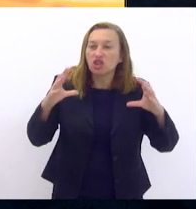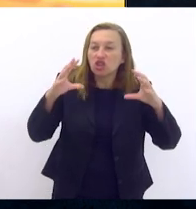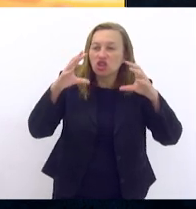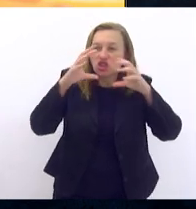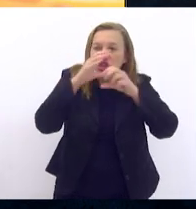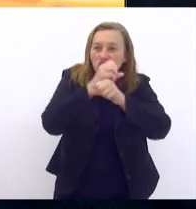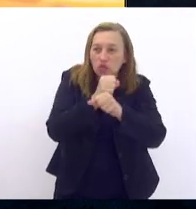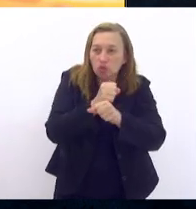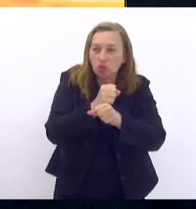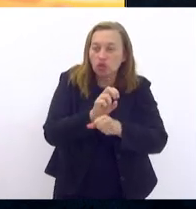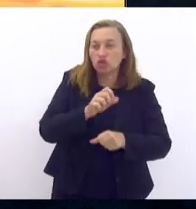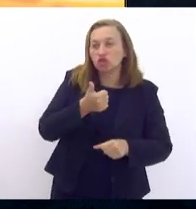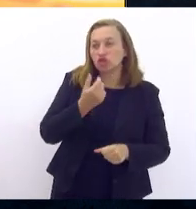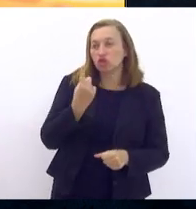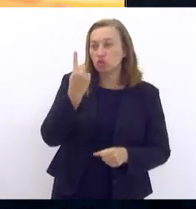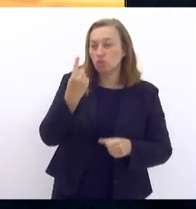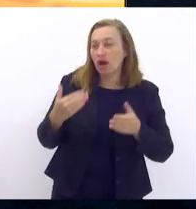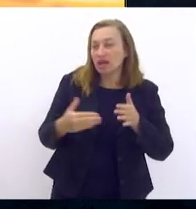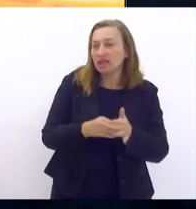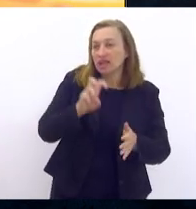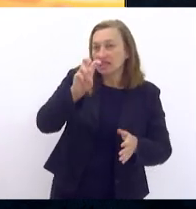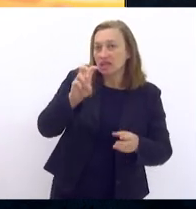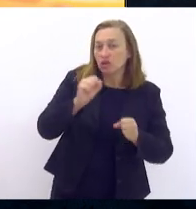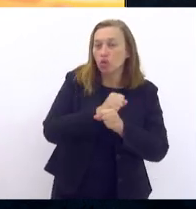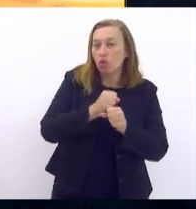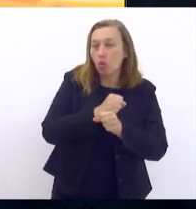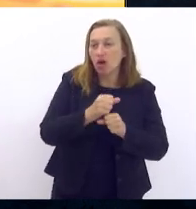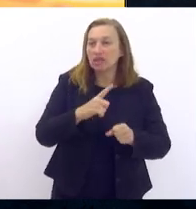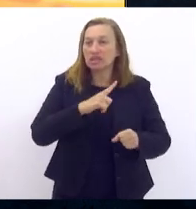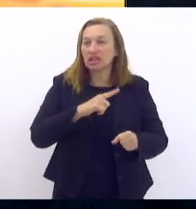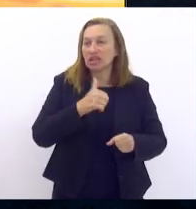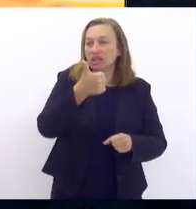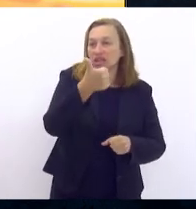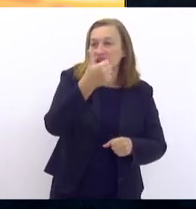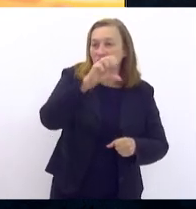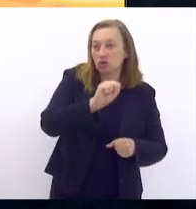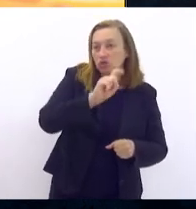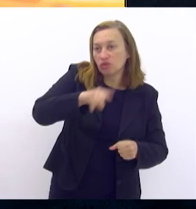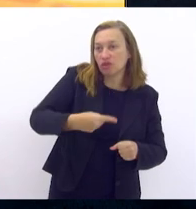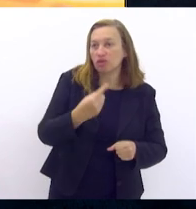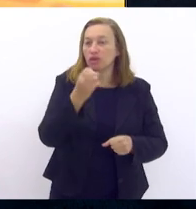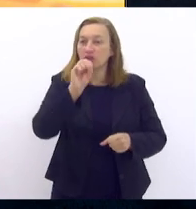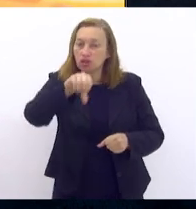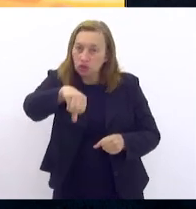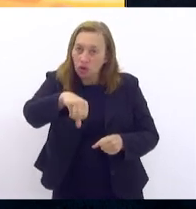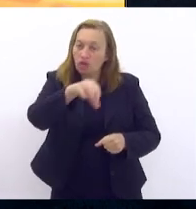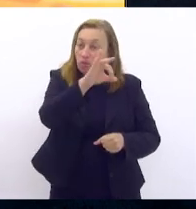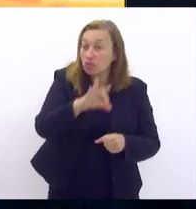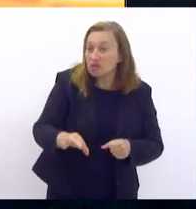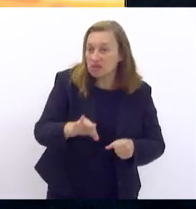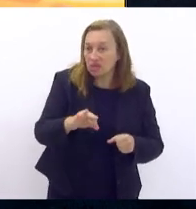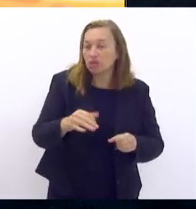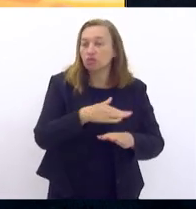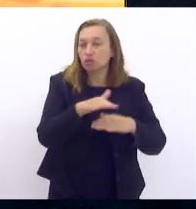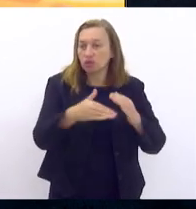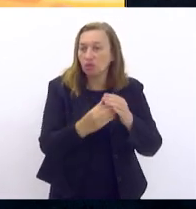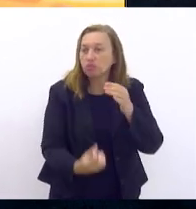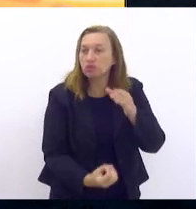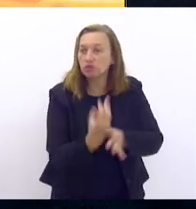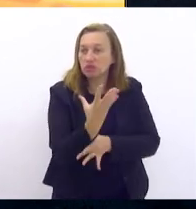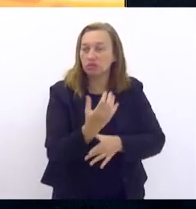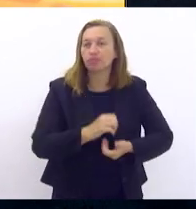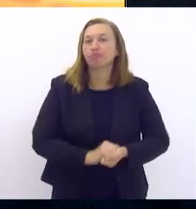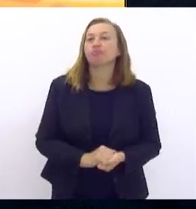um a cinco anos e aí tem 18,9% daquilo que foi Total produzido